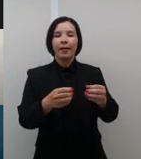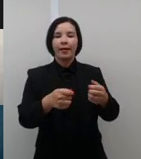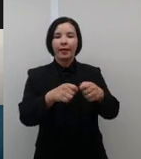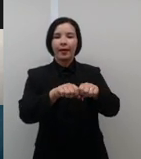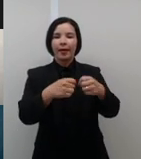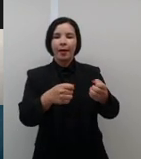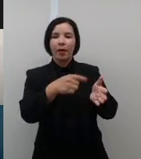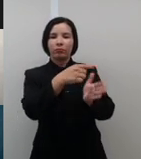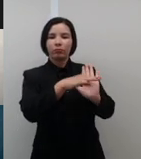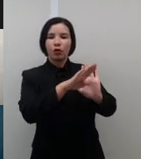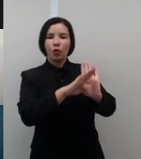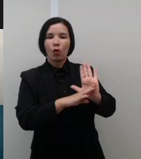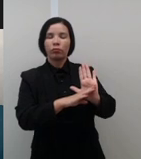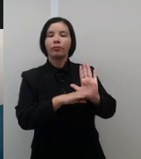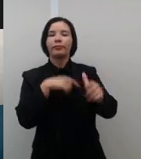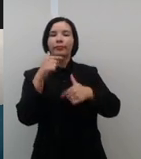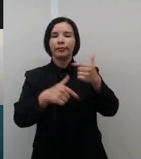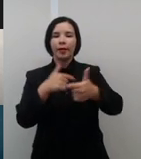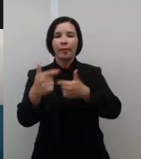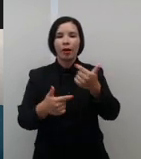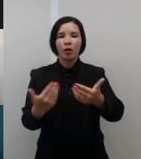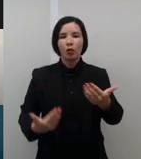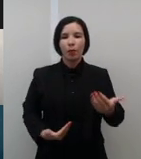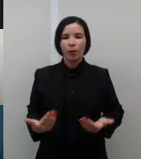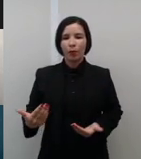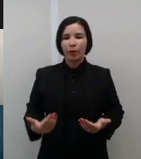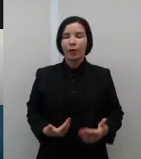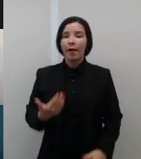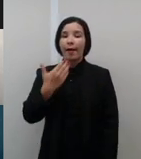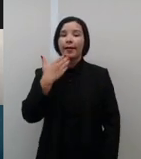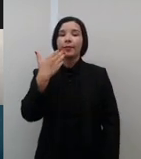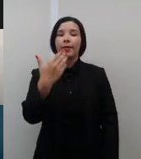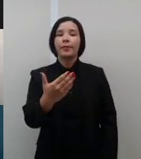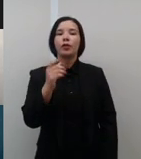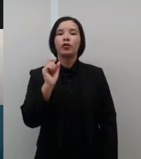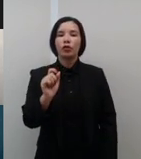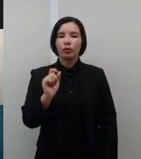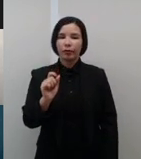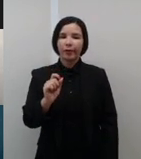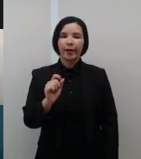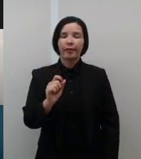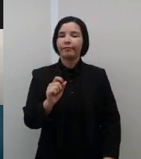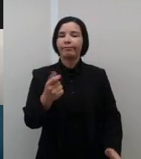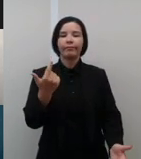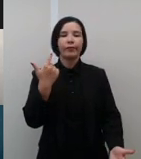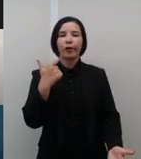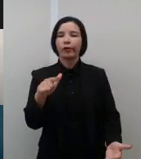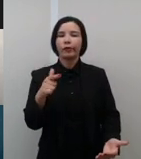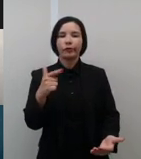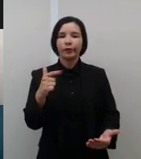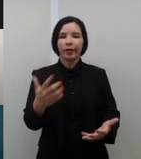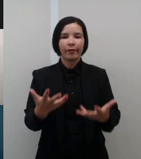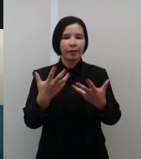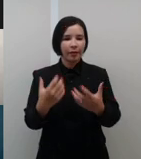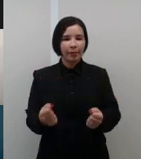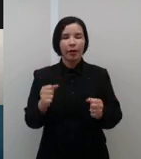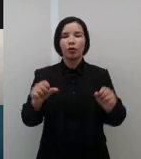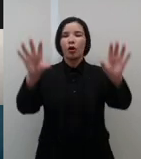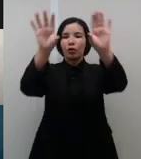serviço público. Esse pedido acabou sendo desacolhido no âmbito do Tribunal de